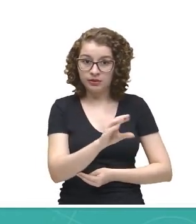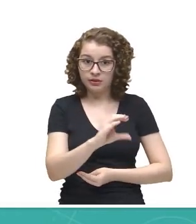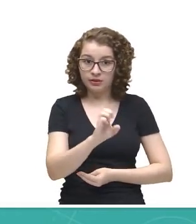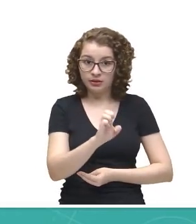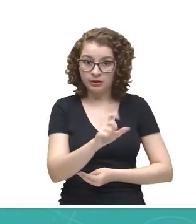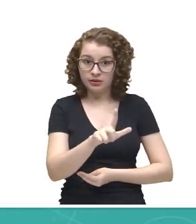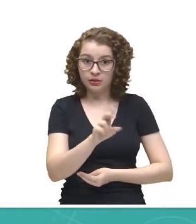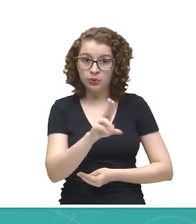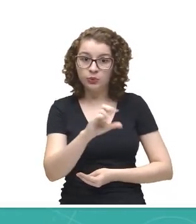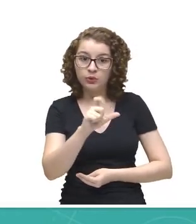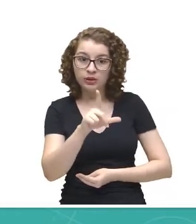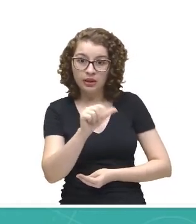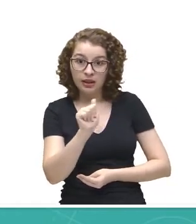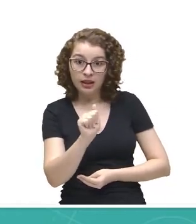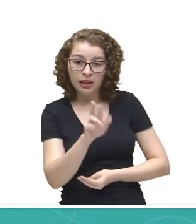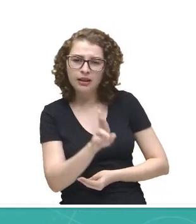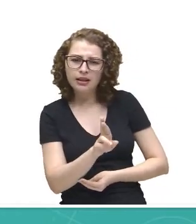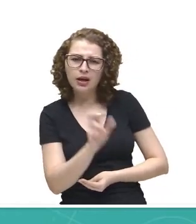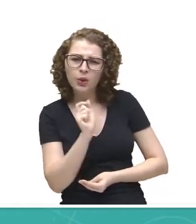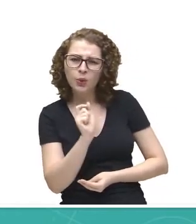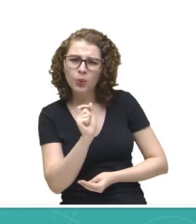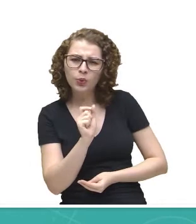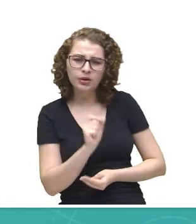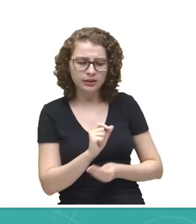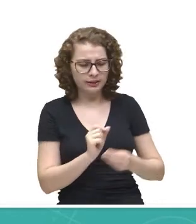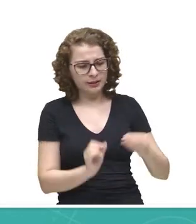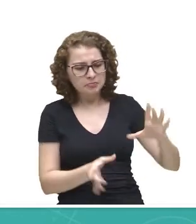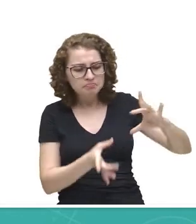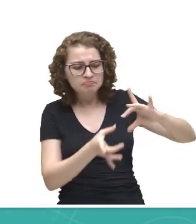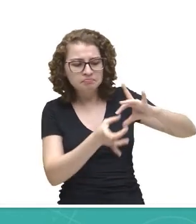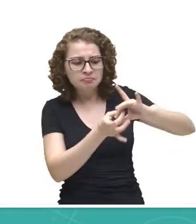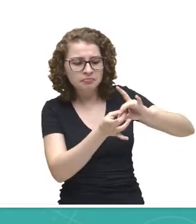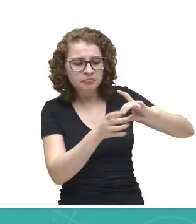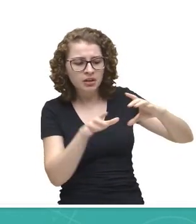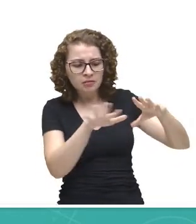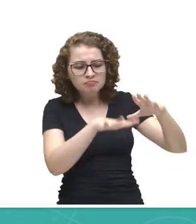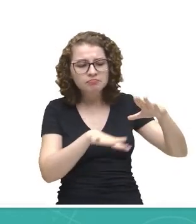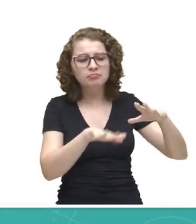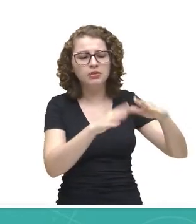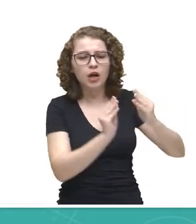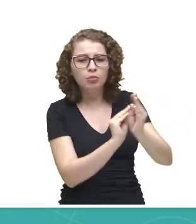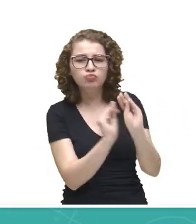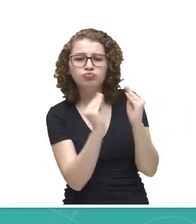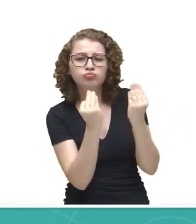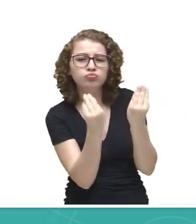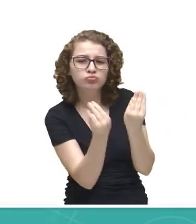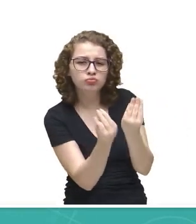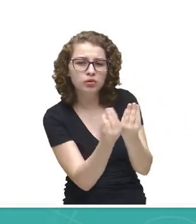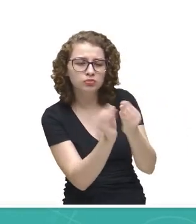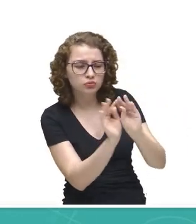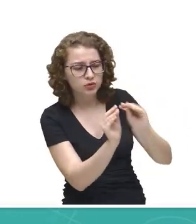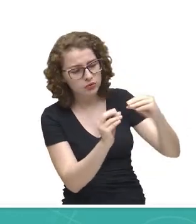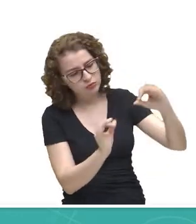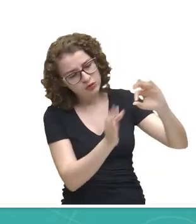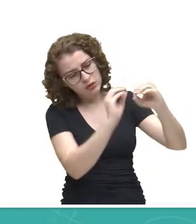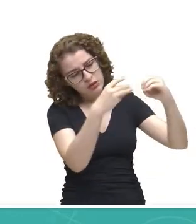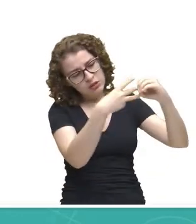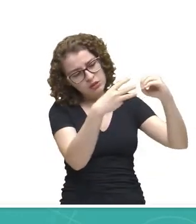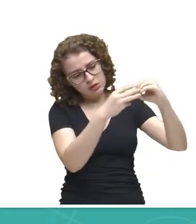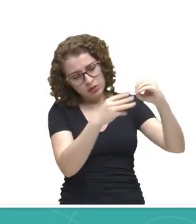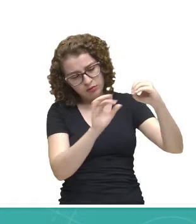palavra intercelular? Que entre uma célula e outra, ele apresenta essa substância. E aqui nessa imagem tem